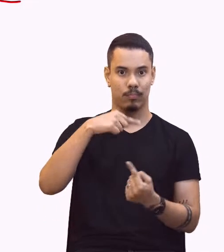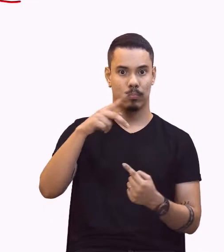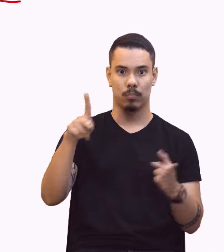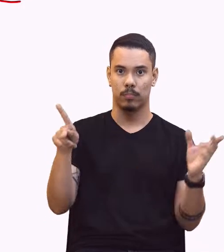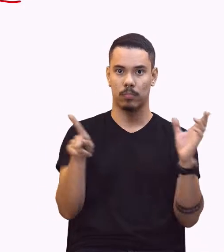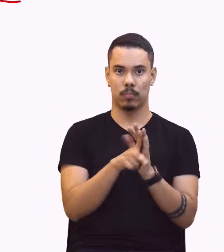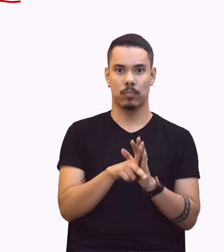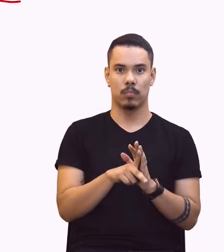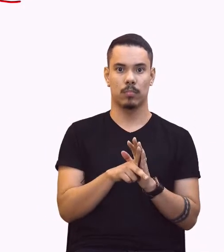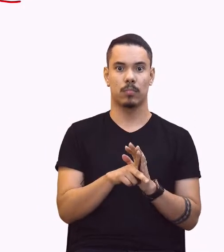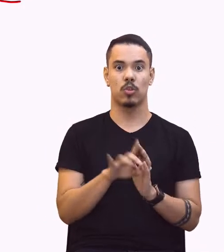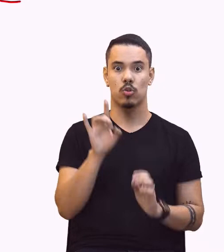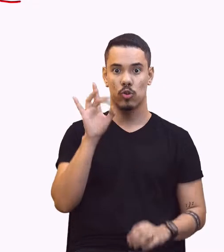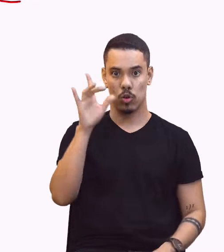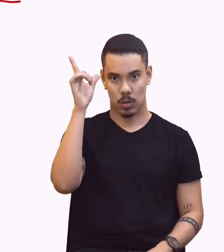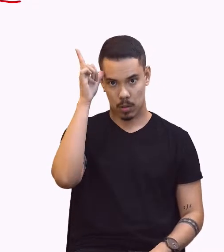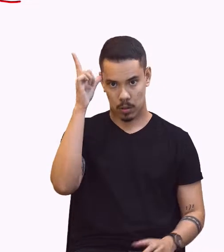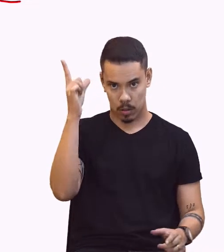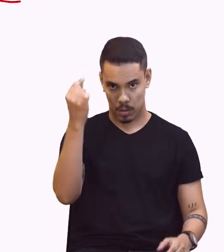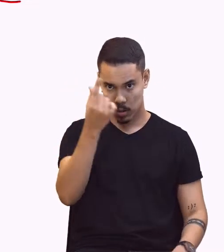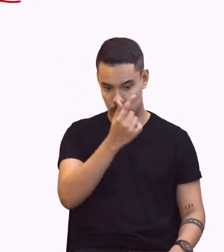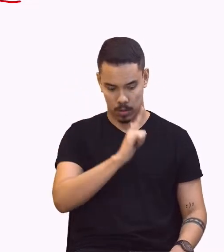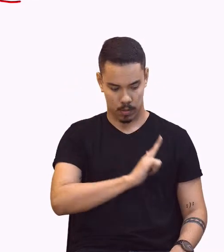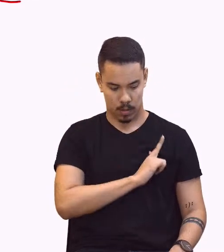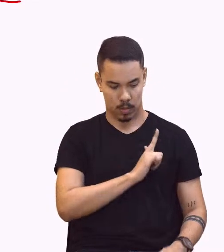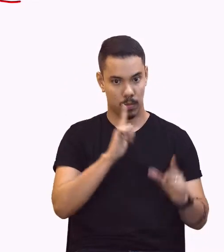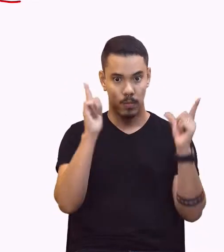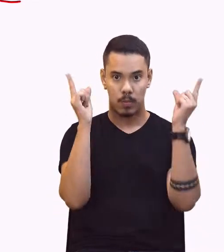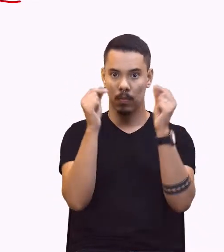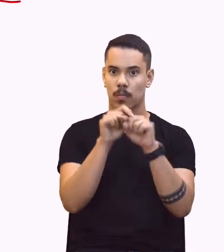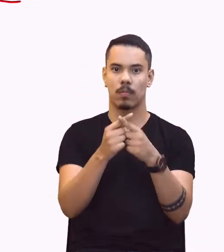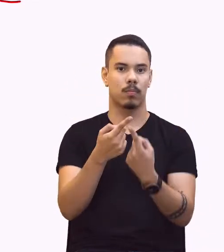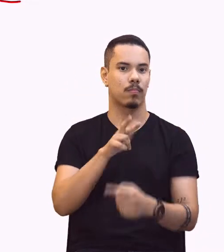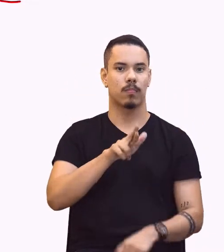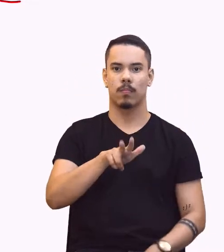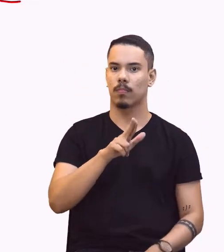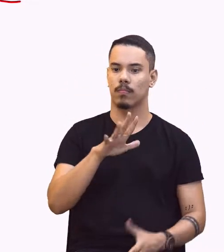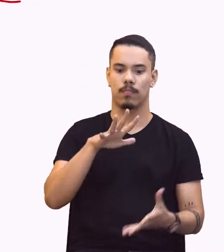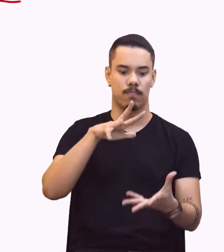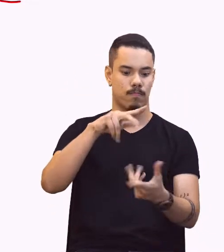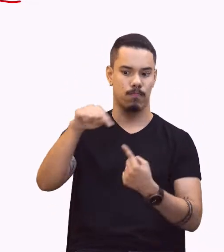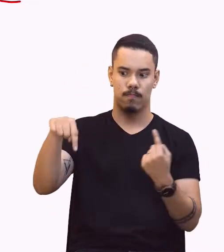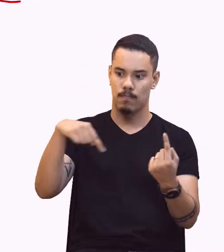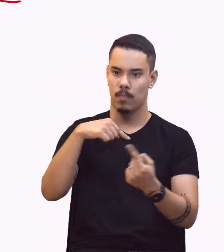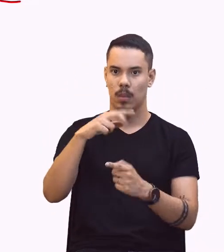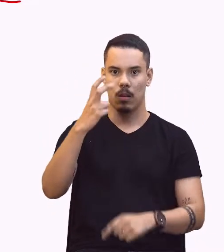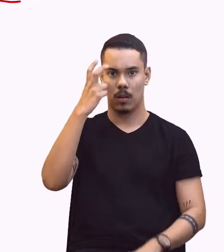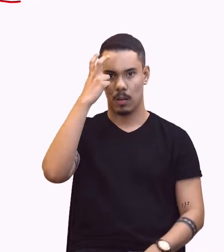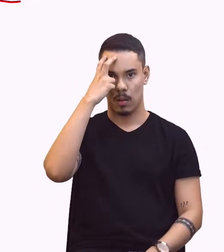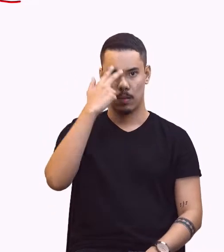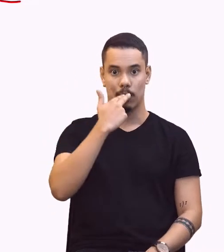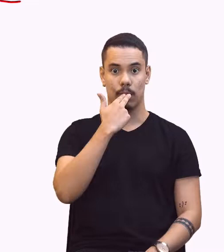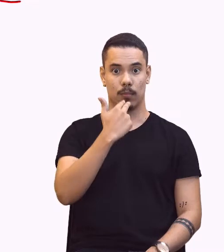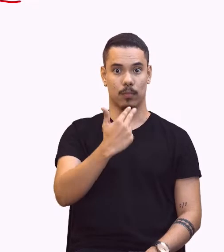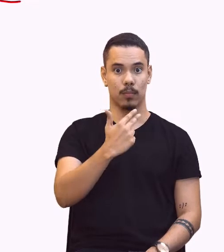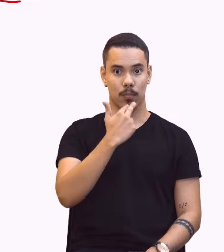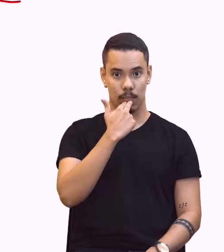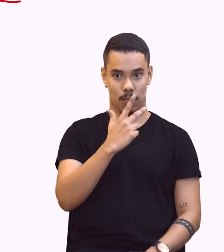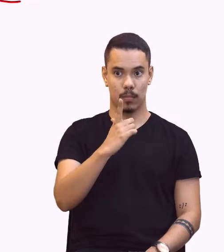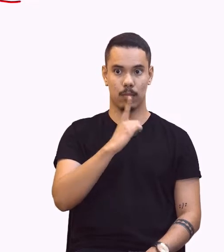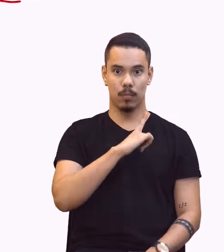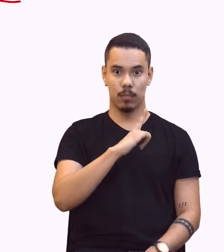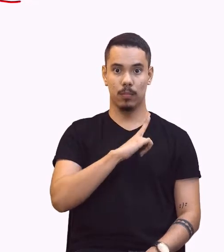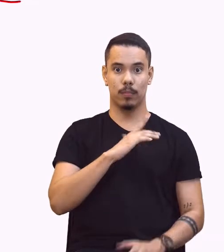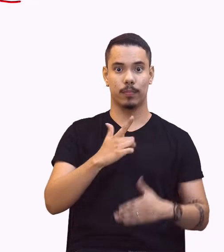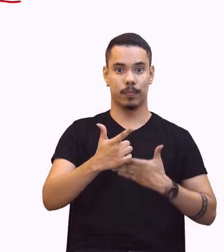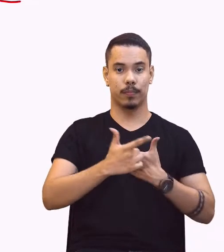comunidade de gregos, mas uma comunidade internacional, em que a cultura e a língua grega ela